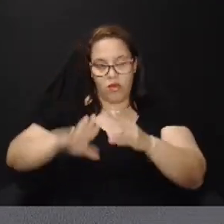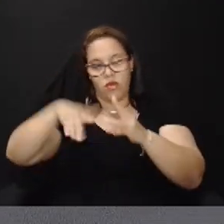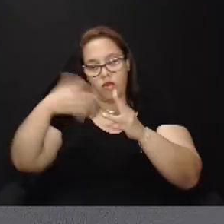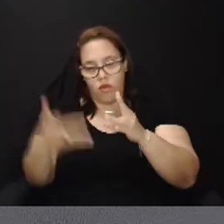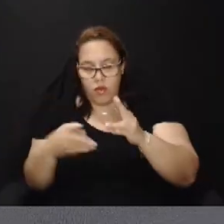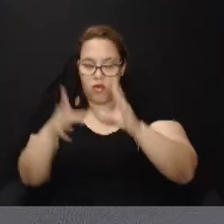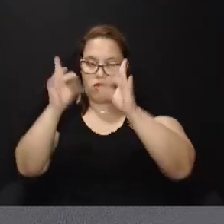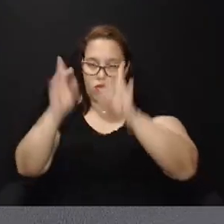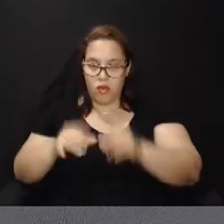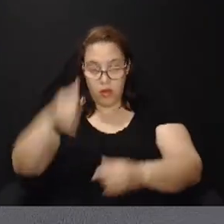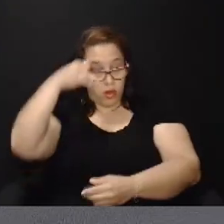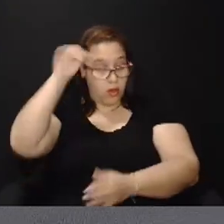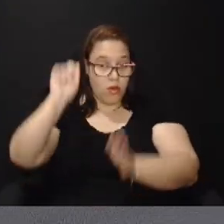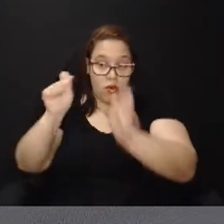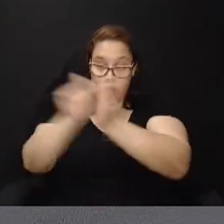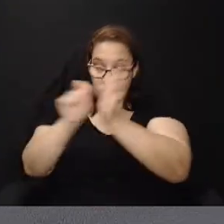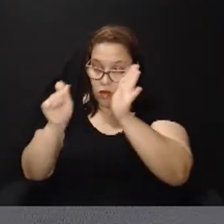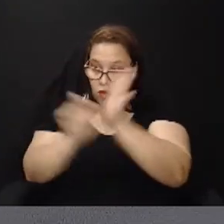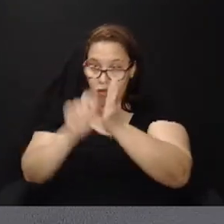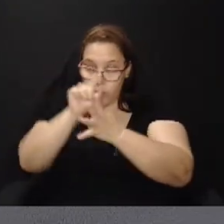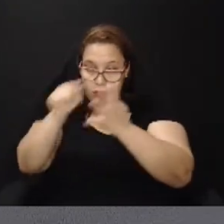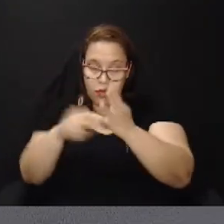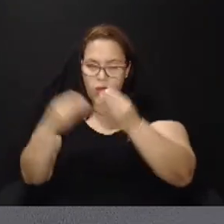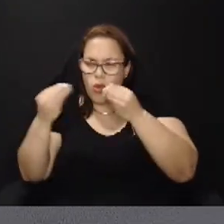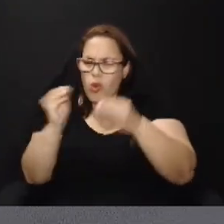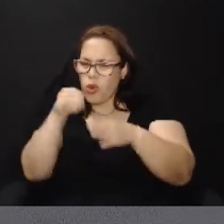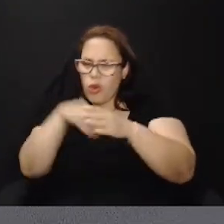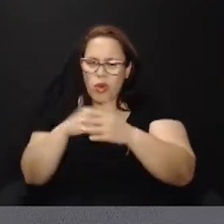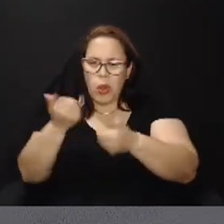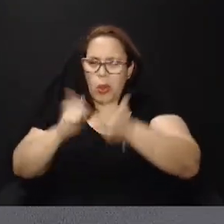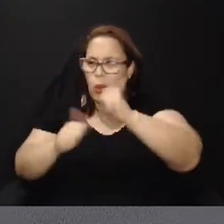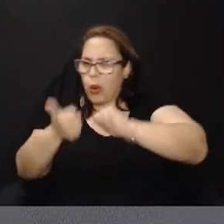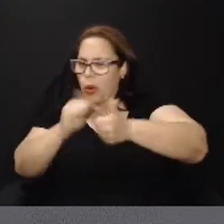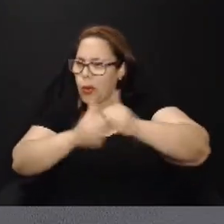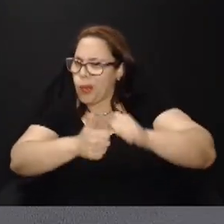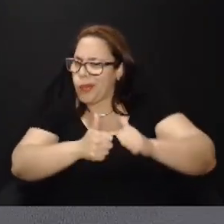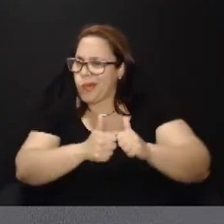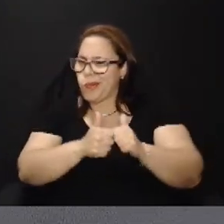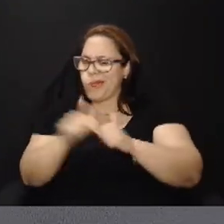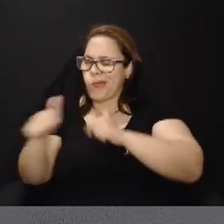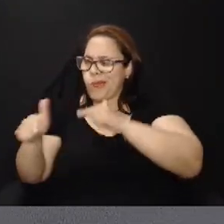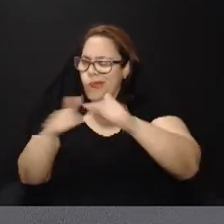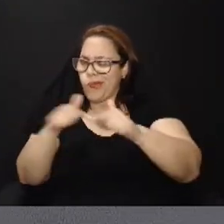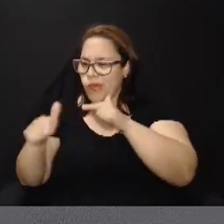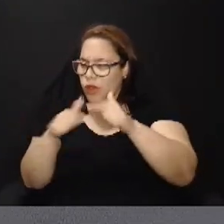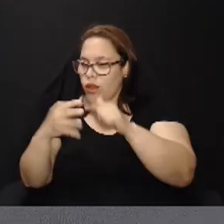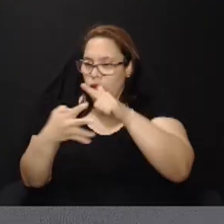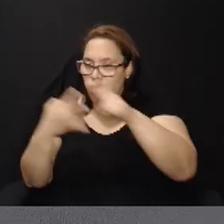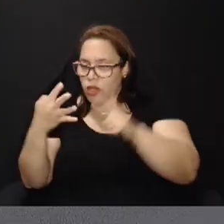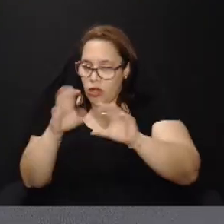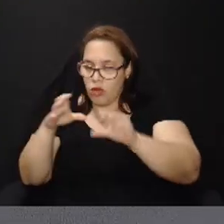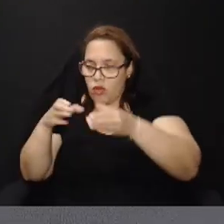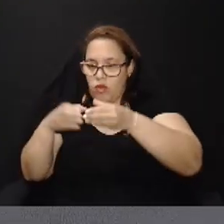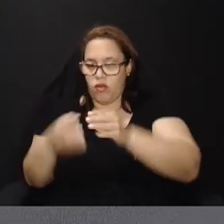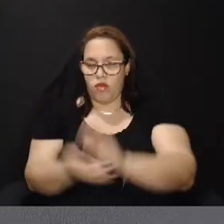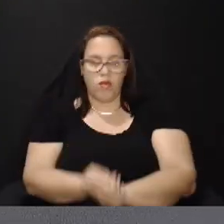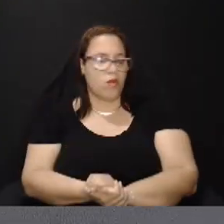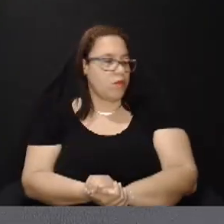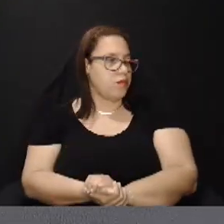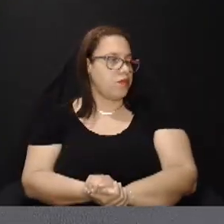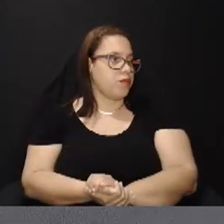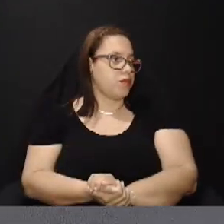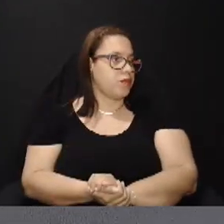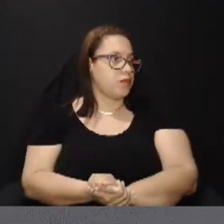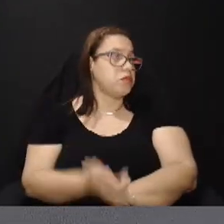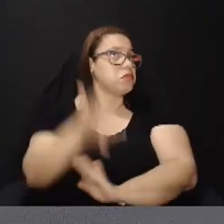Prevenção às Drogas. Você, como membro, como que o senhor avalia os trabalhos dessas 4 comissões? Acho que todas as